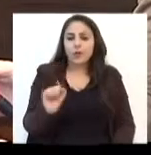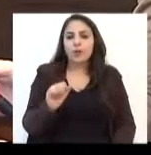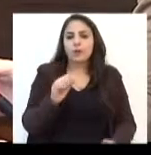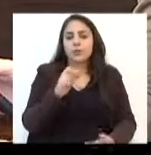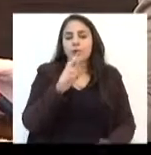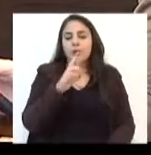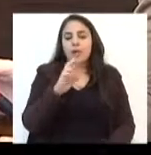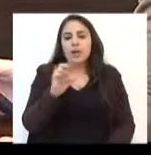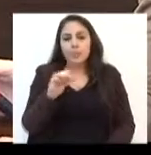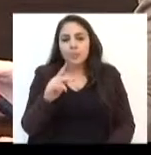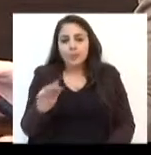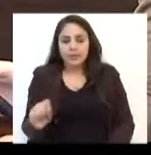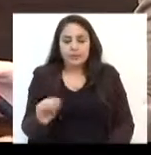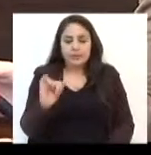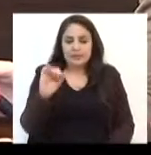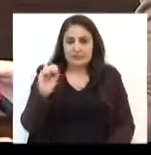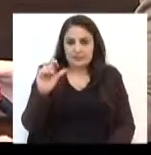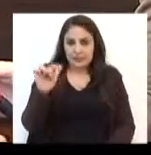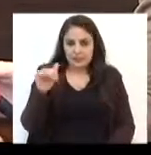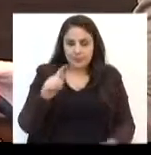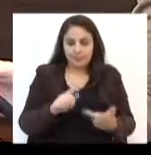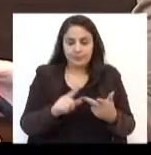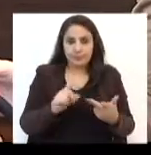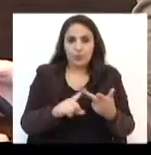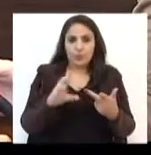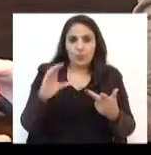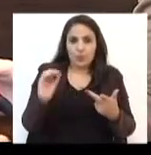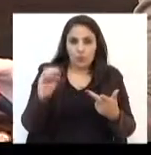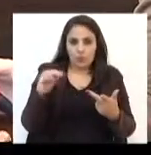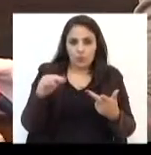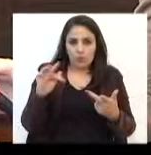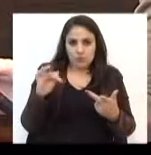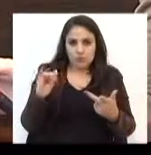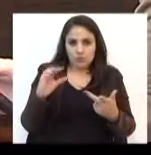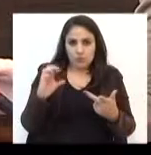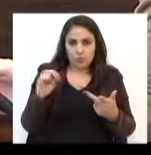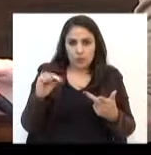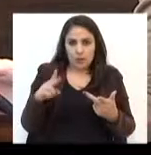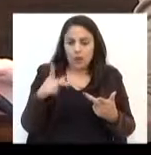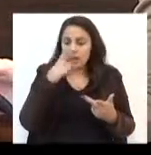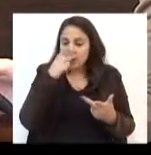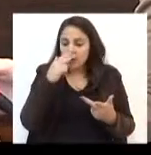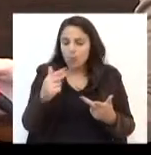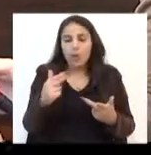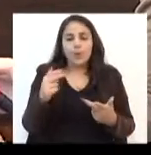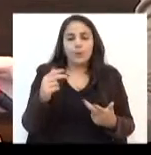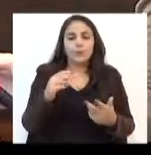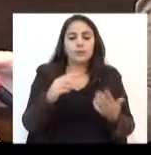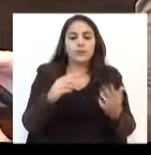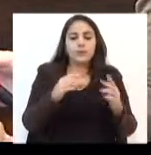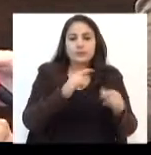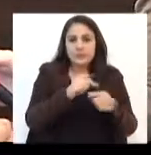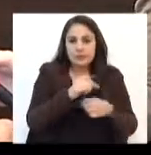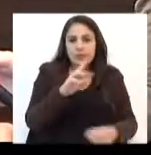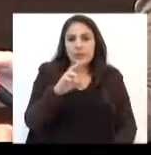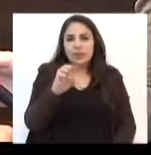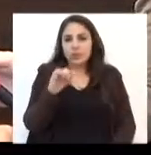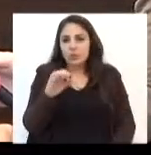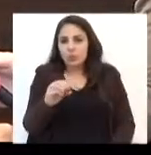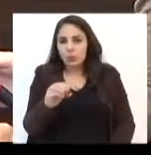a República Islâmica. Existe o Estado confessional, como o Reino Unido,